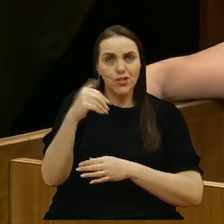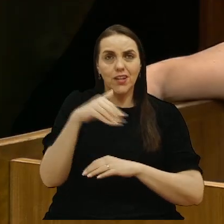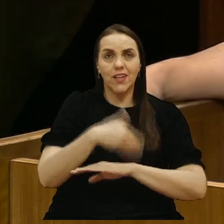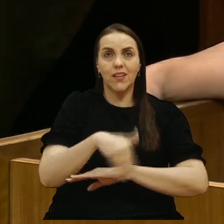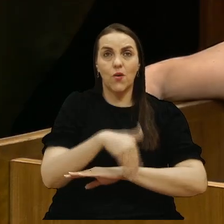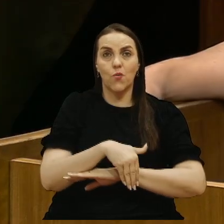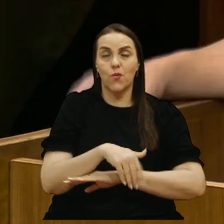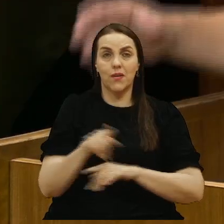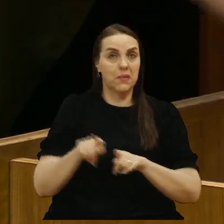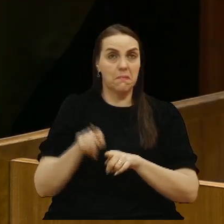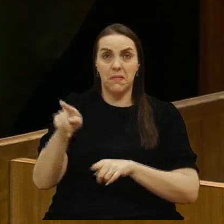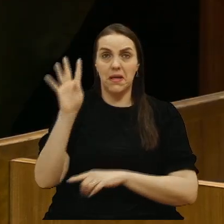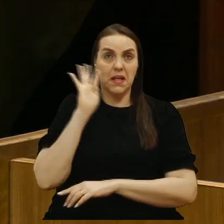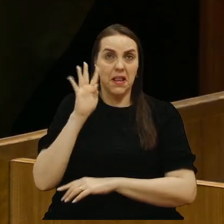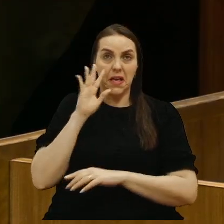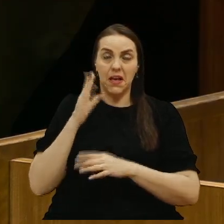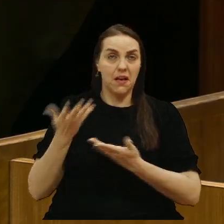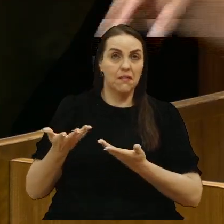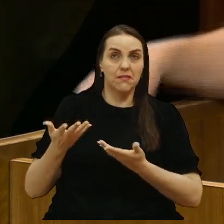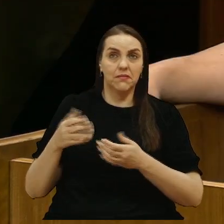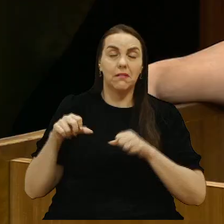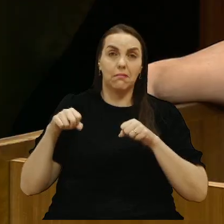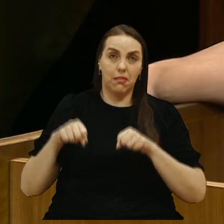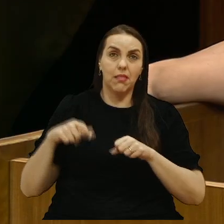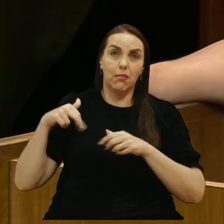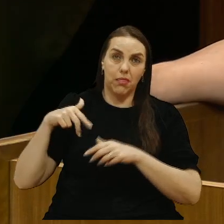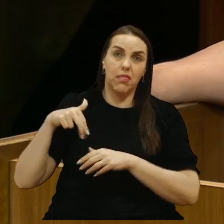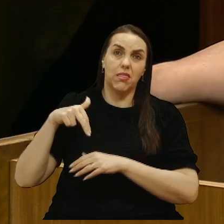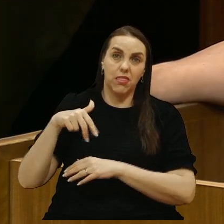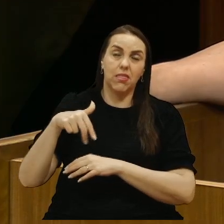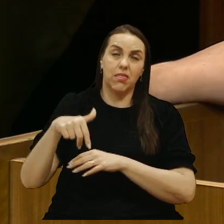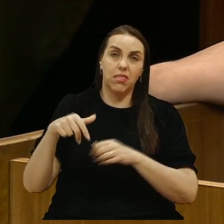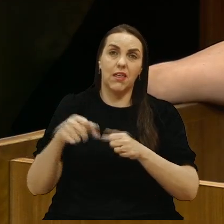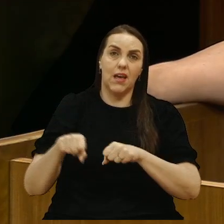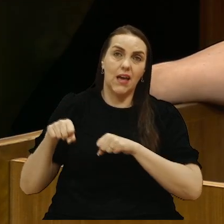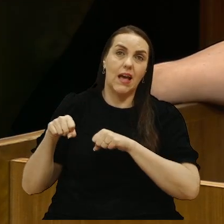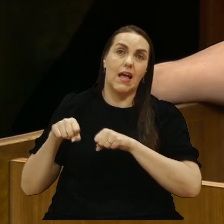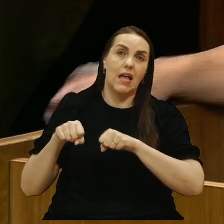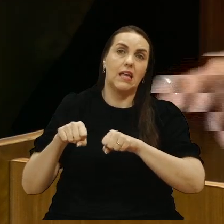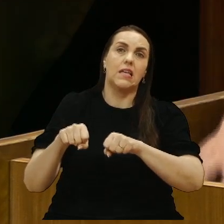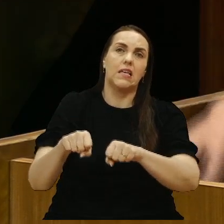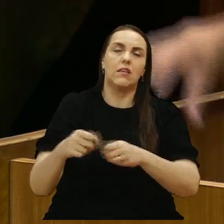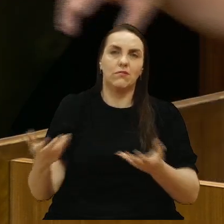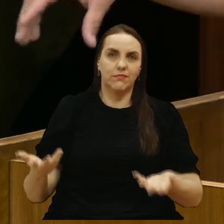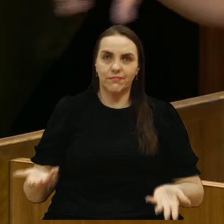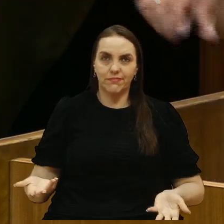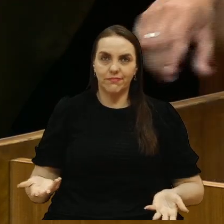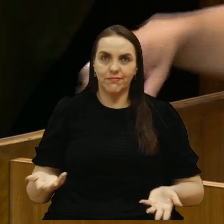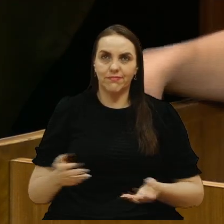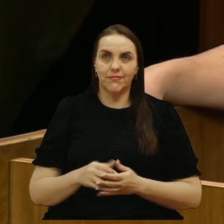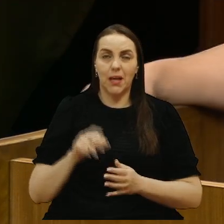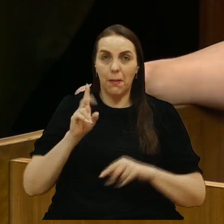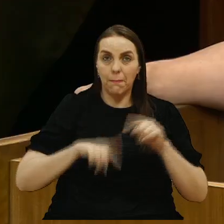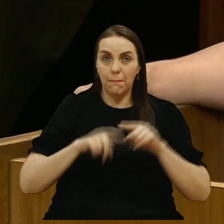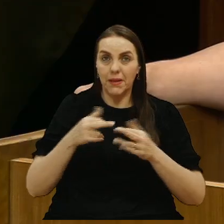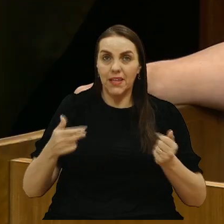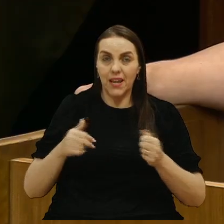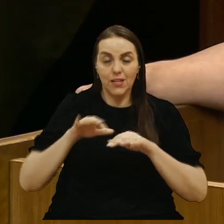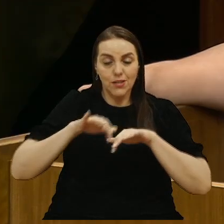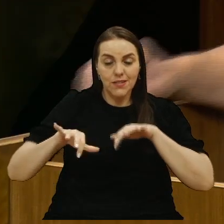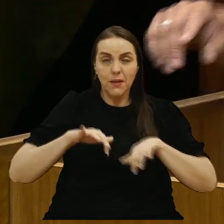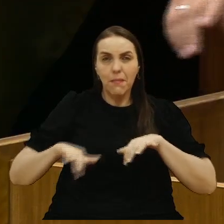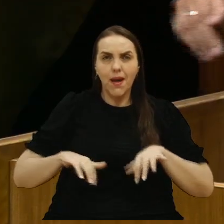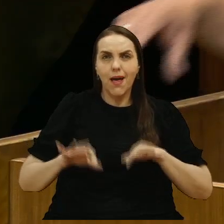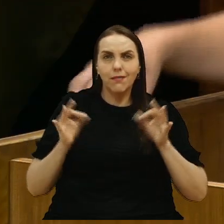não é legal. Ou é legal andar um dia inteiro com um carrinho puxando para lá e para cá. Se esse material chegasse já triado bonitinho para